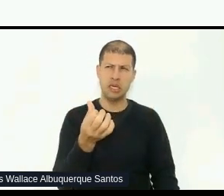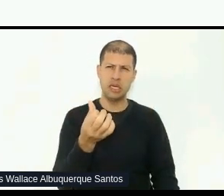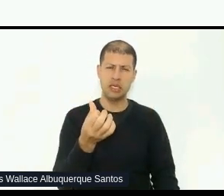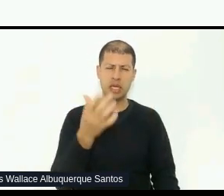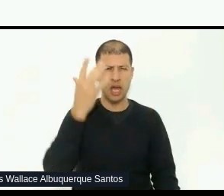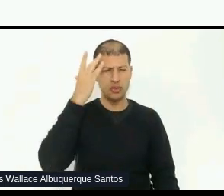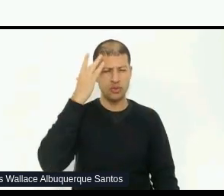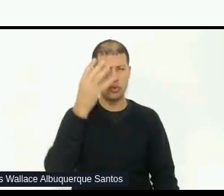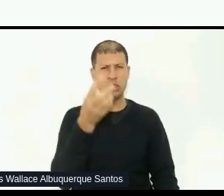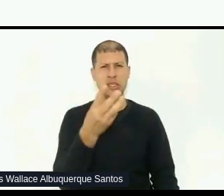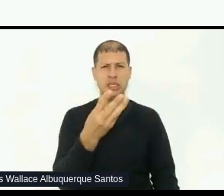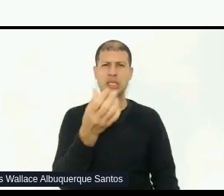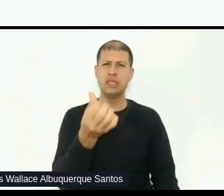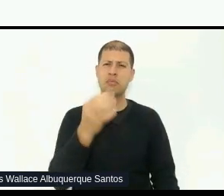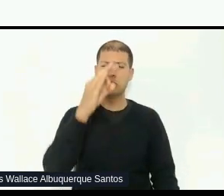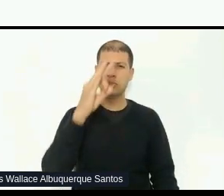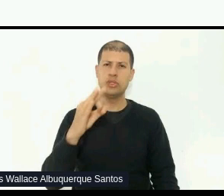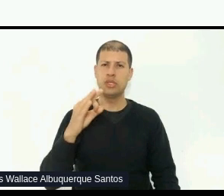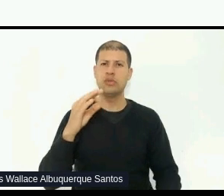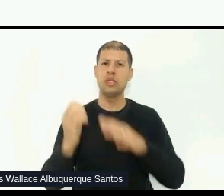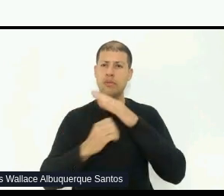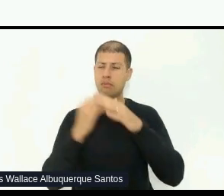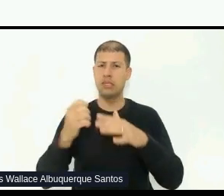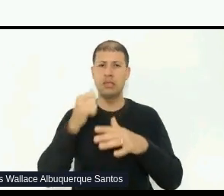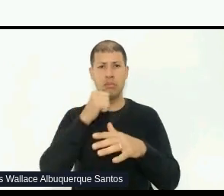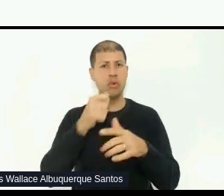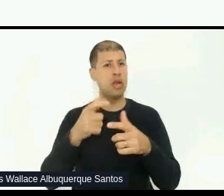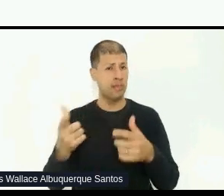36% da empresa é feita de mulheres e